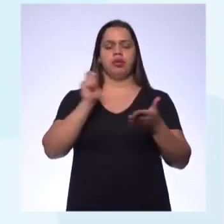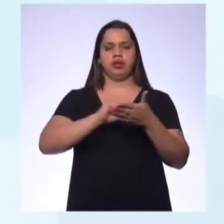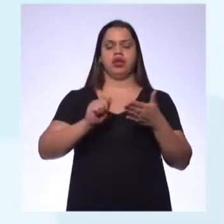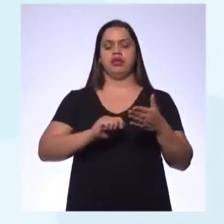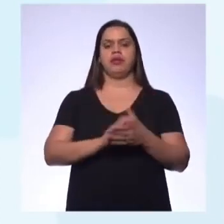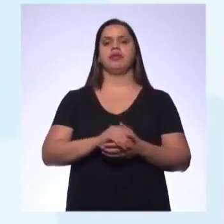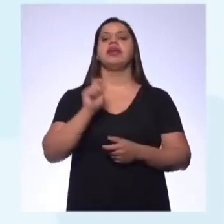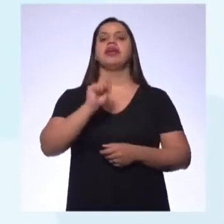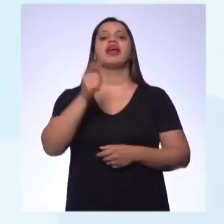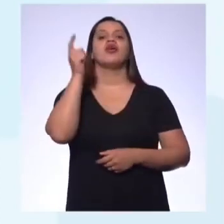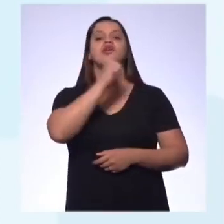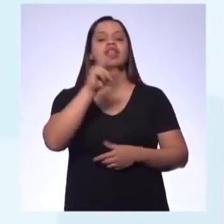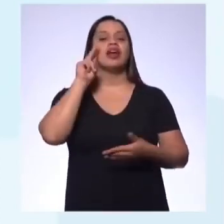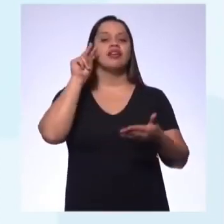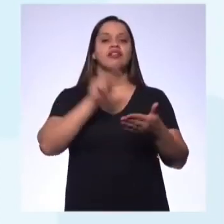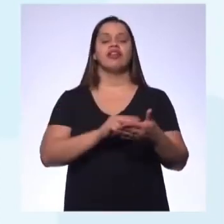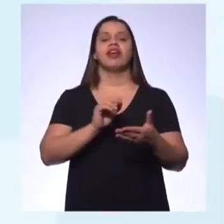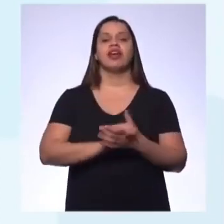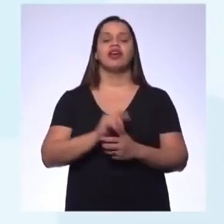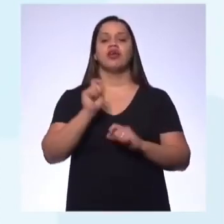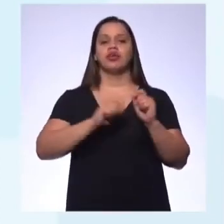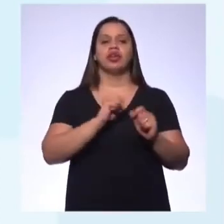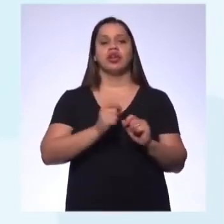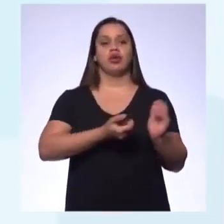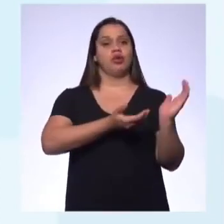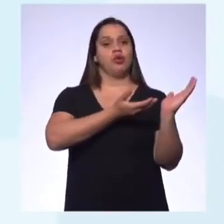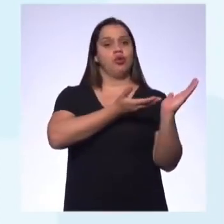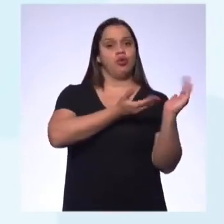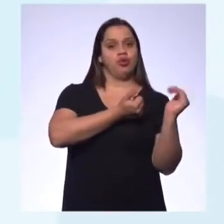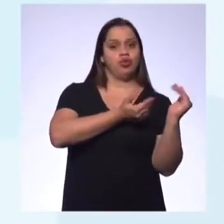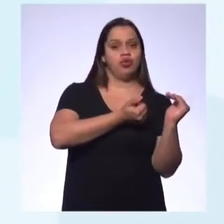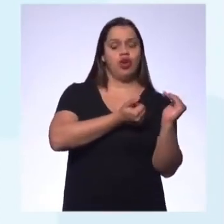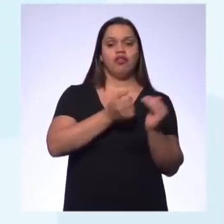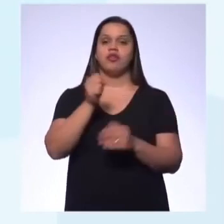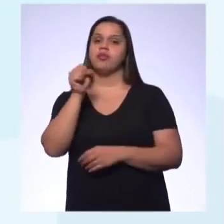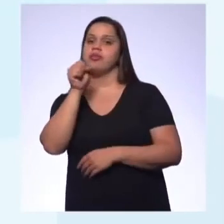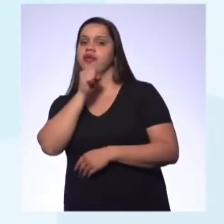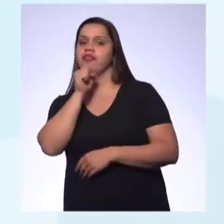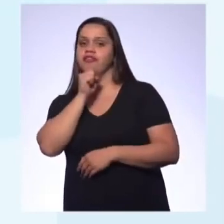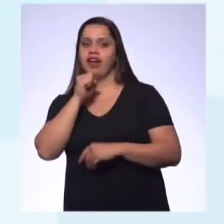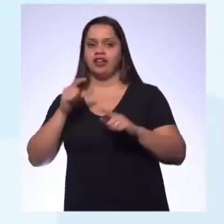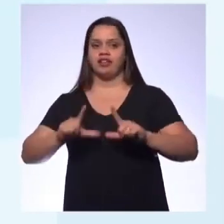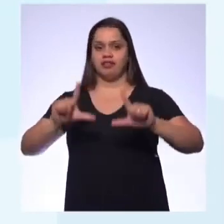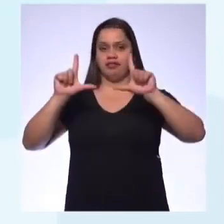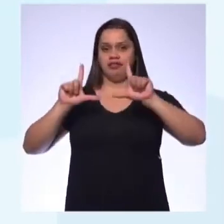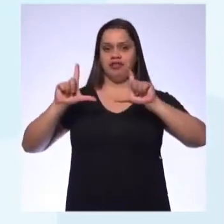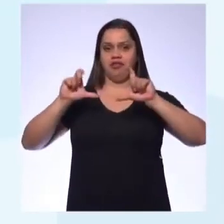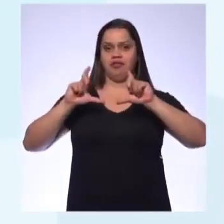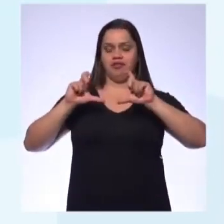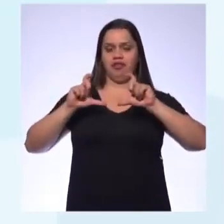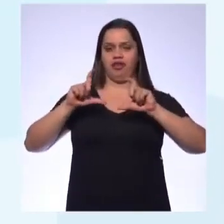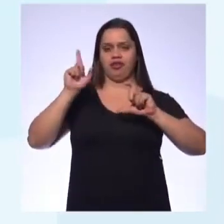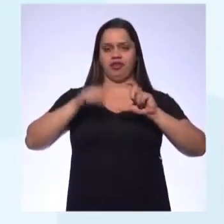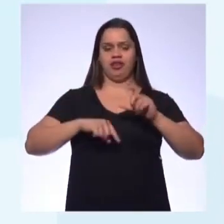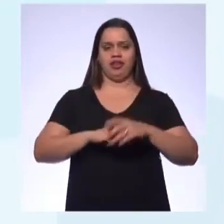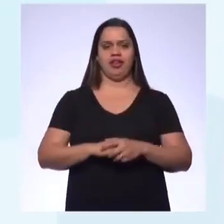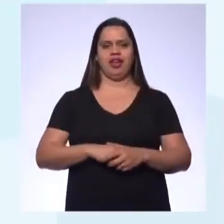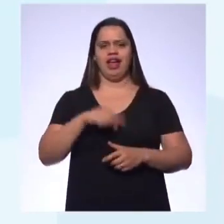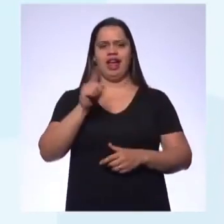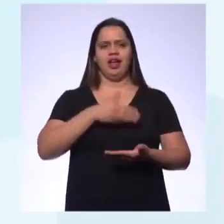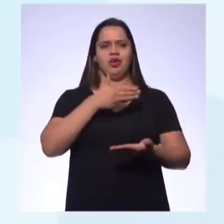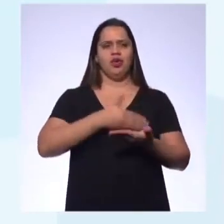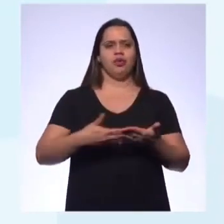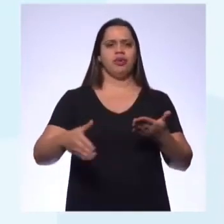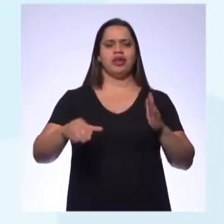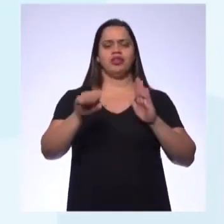Quem consegue ver uma jovem e uma idosa nesta figura? Essa figura aí é do começo